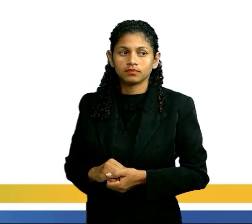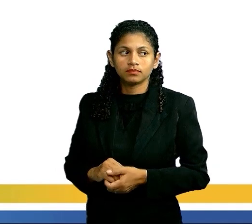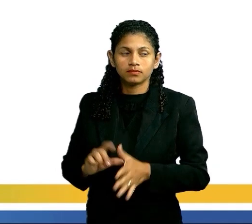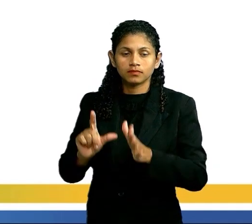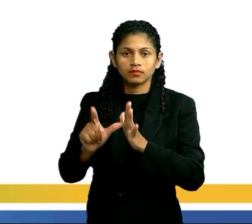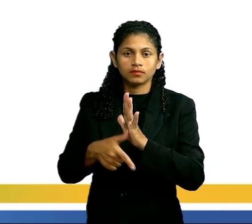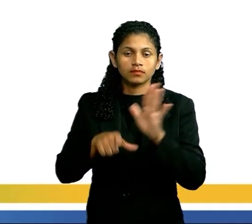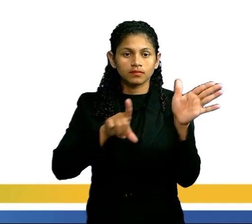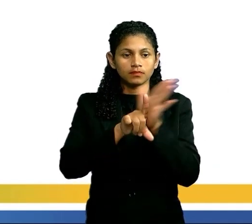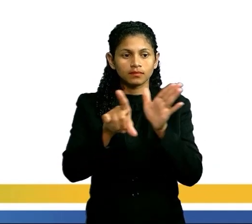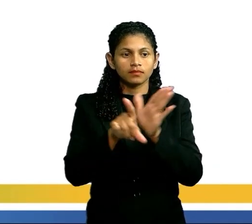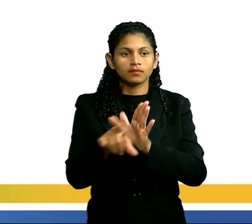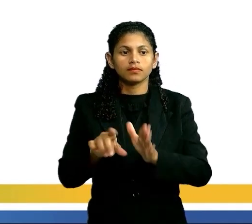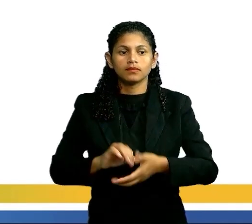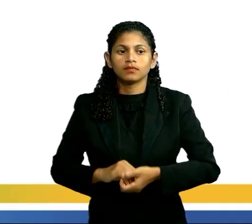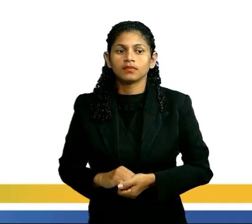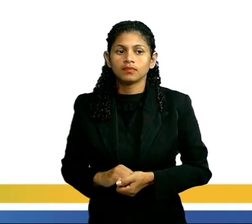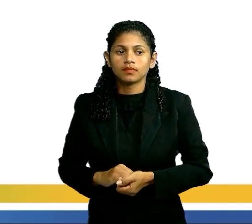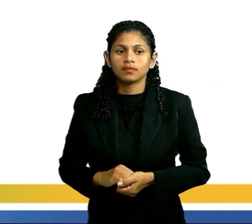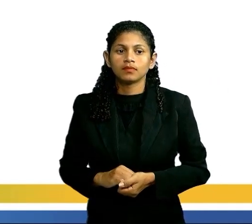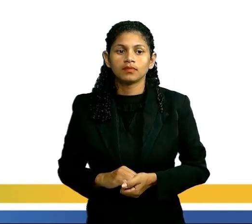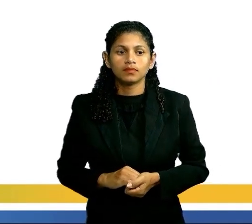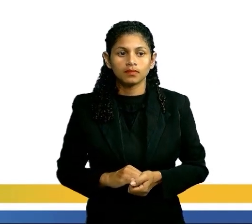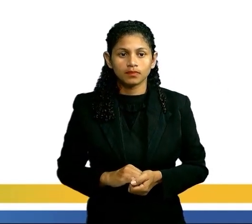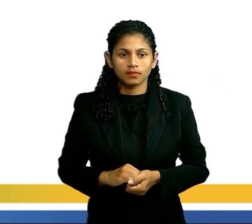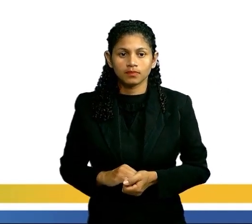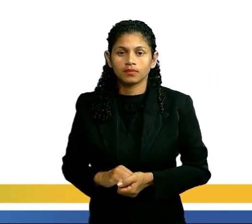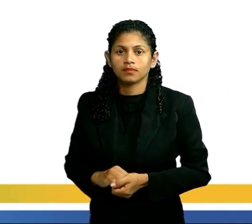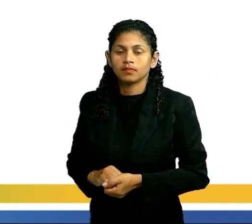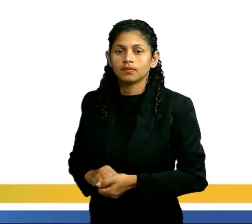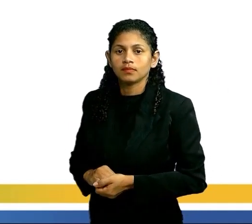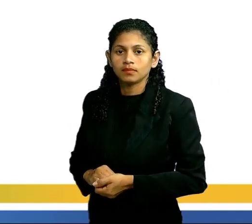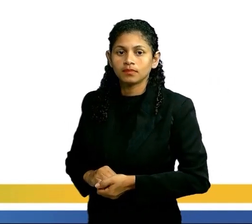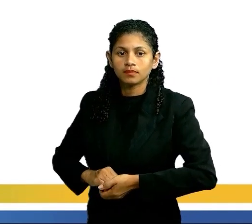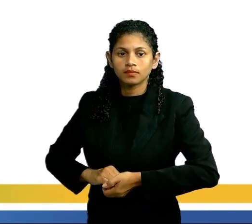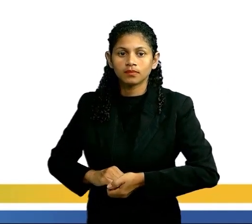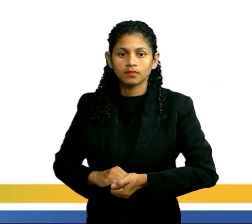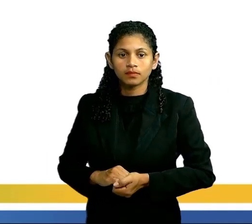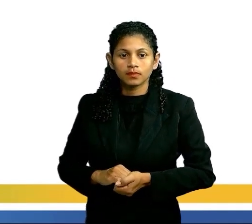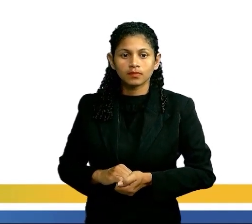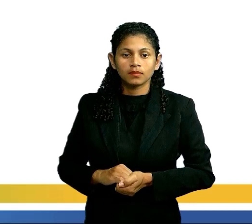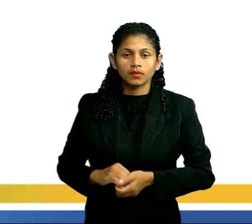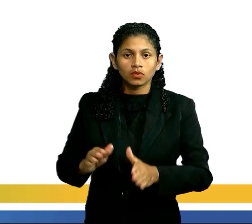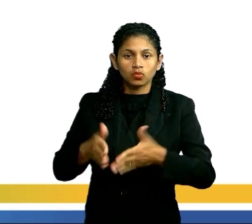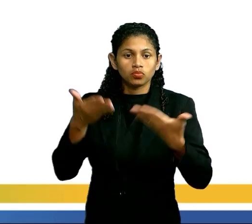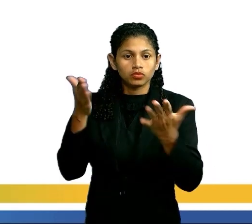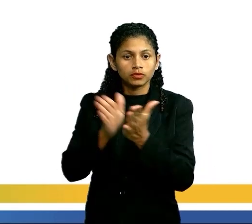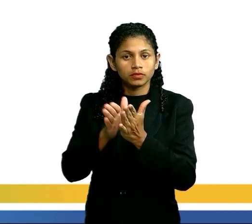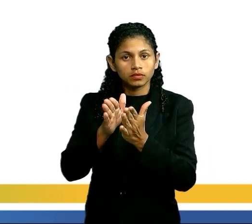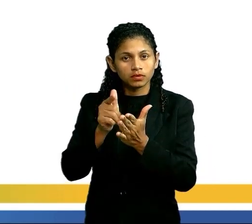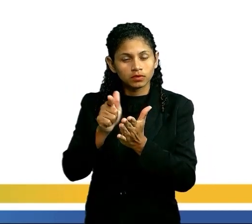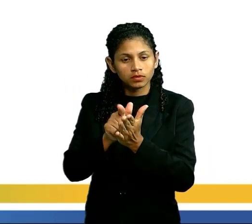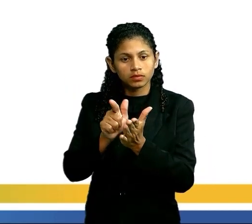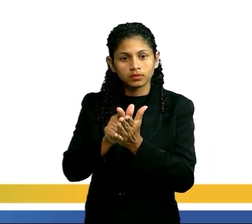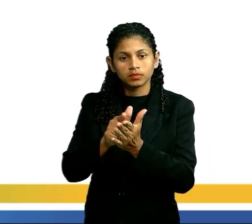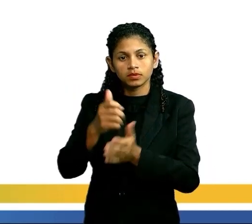Próxima questão. A prova Enem, Química, volume 2, página 150, questão número 2.